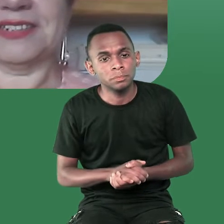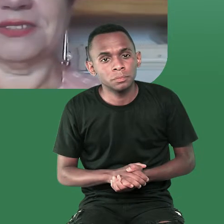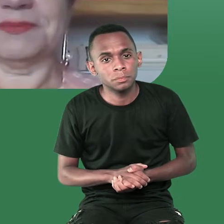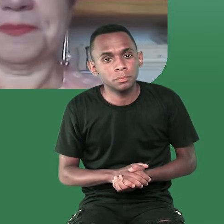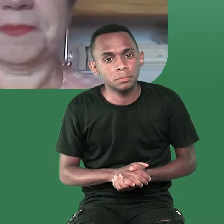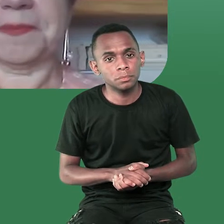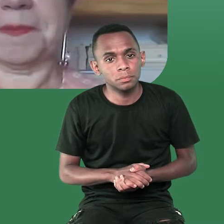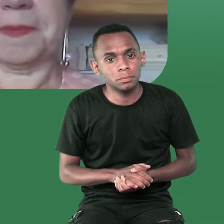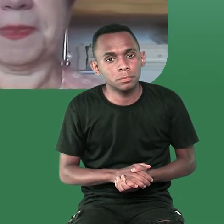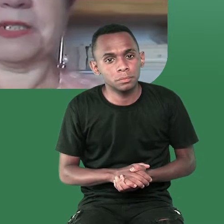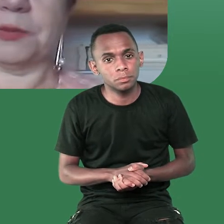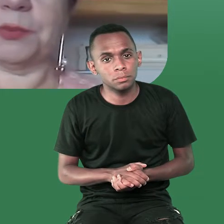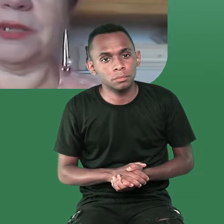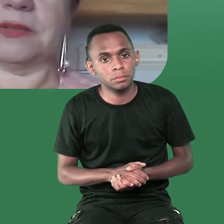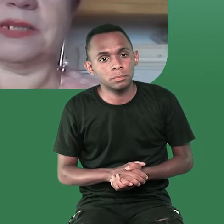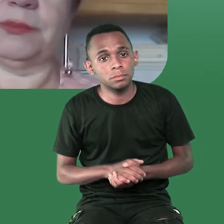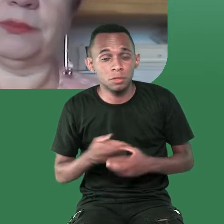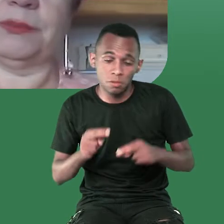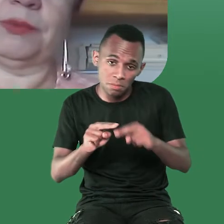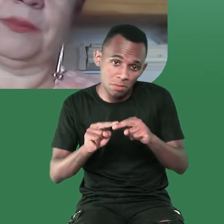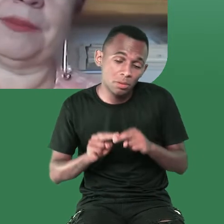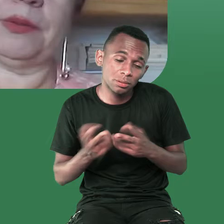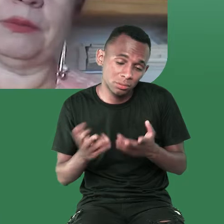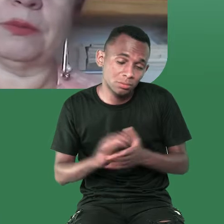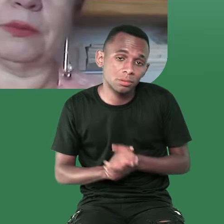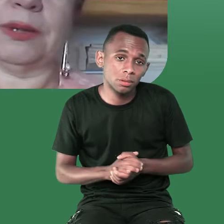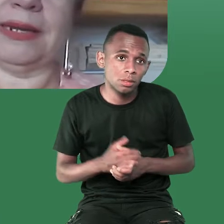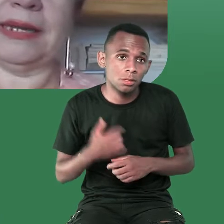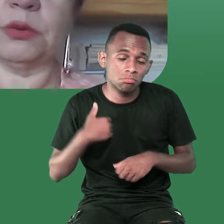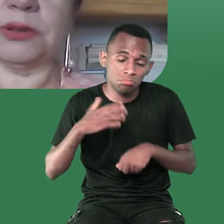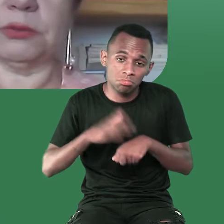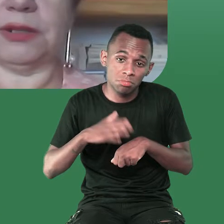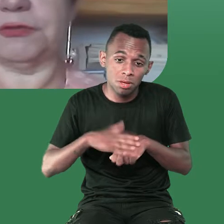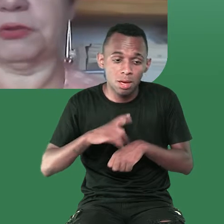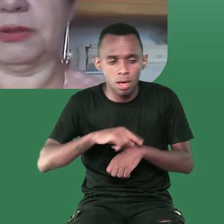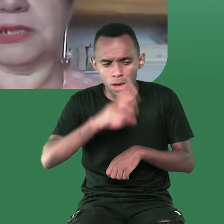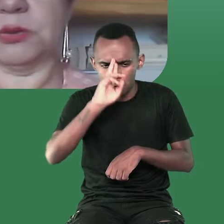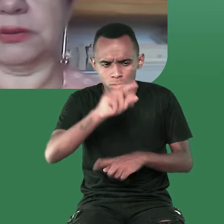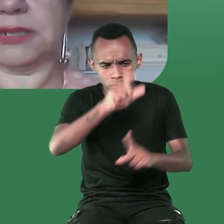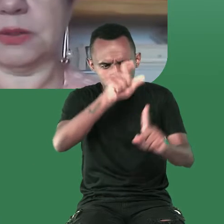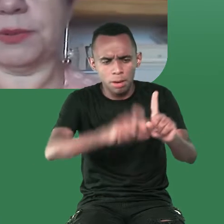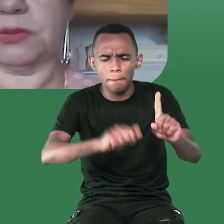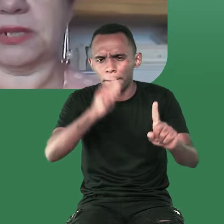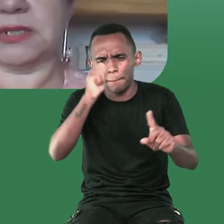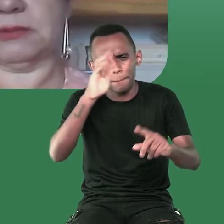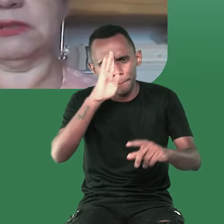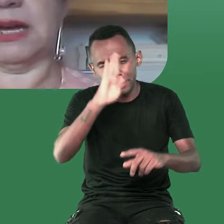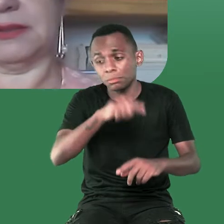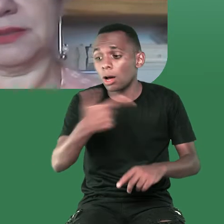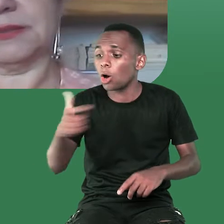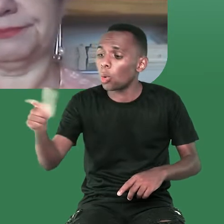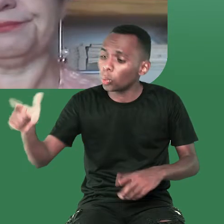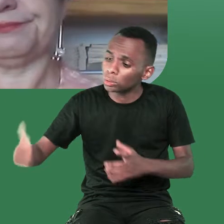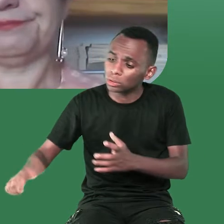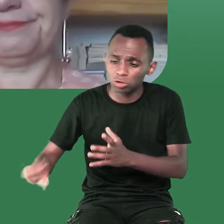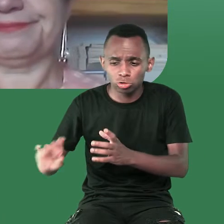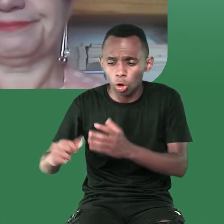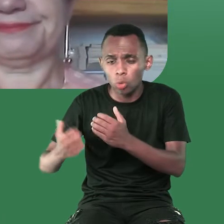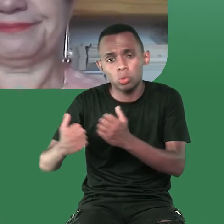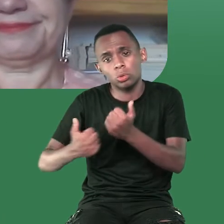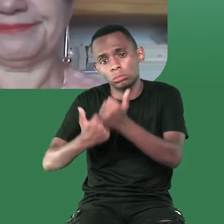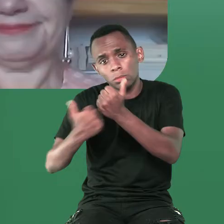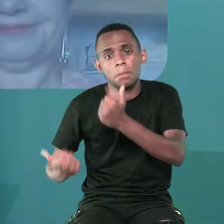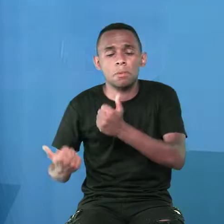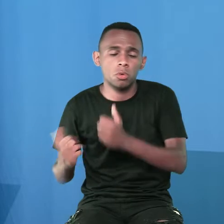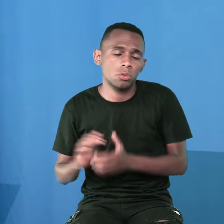Então é isso. Mas foi por isso, assim, porque para mim ela é a dona do livro e as outras são personagens secundários.